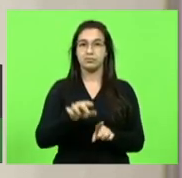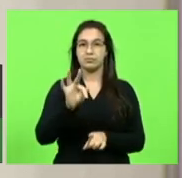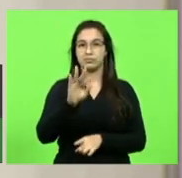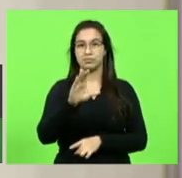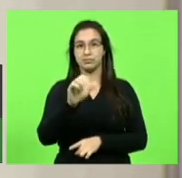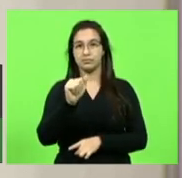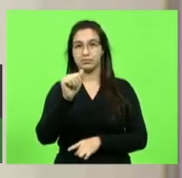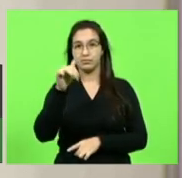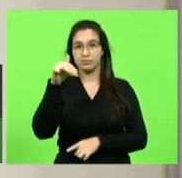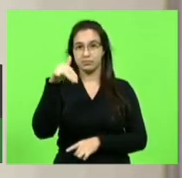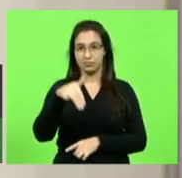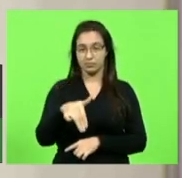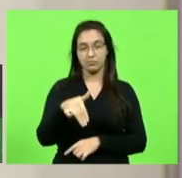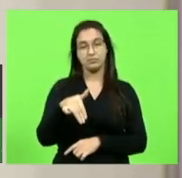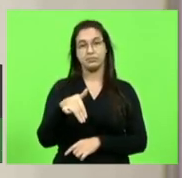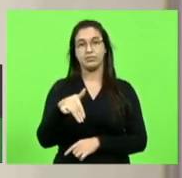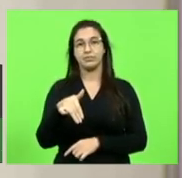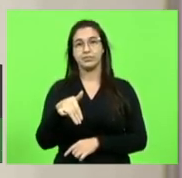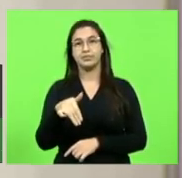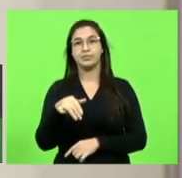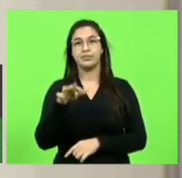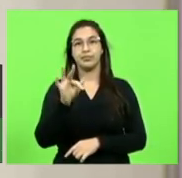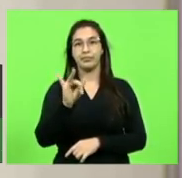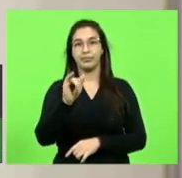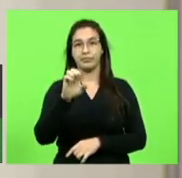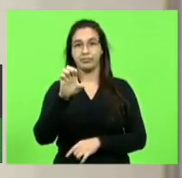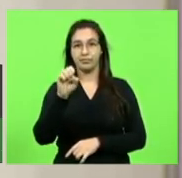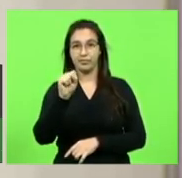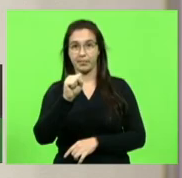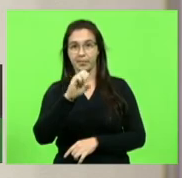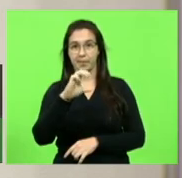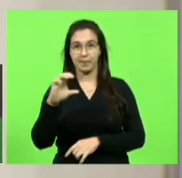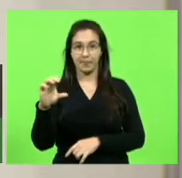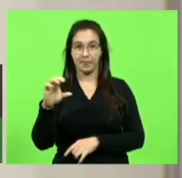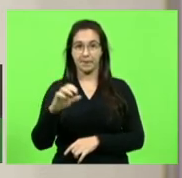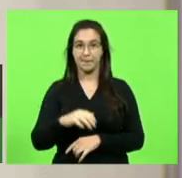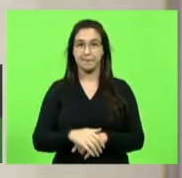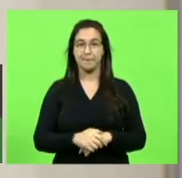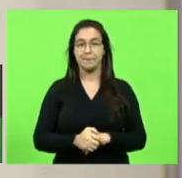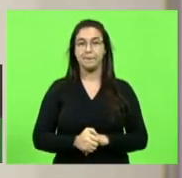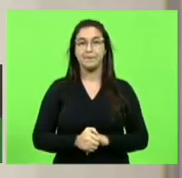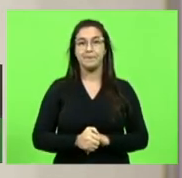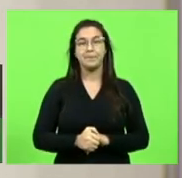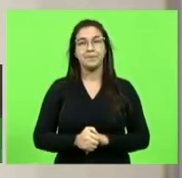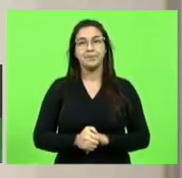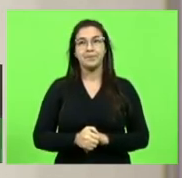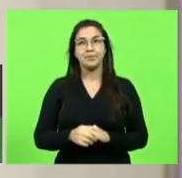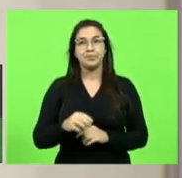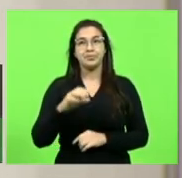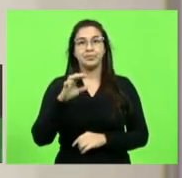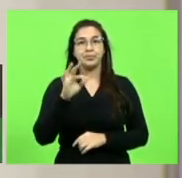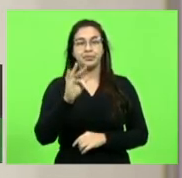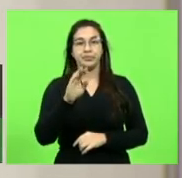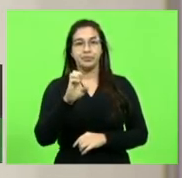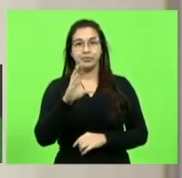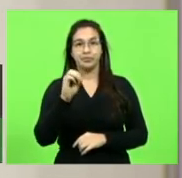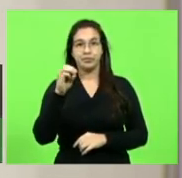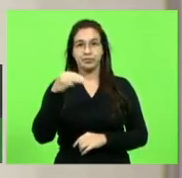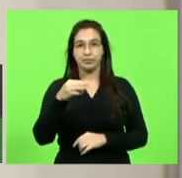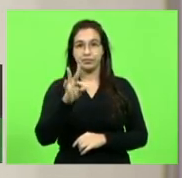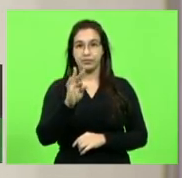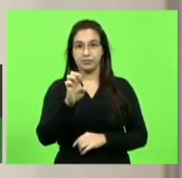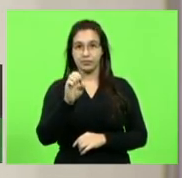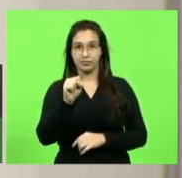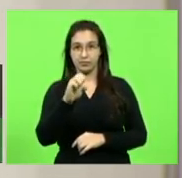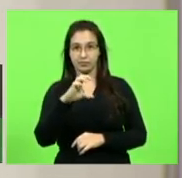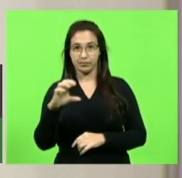Federação das Indústrias do Estado de Santa Catarina, FIESC, Federação dos Contabilistas do Estado de Santa Catarina, FECONTESC, Ordem dos